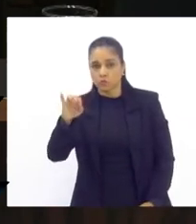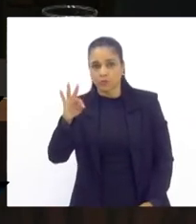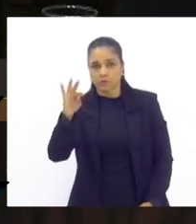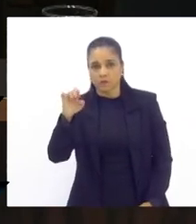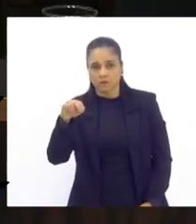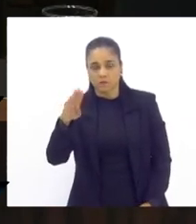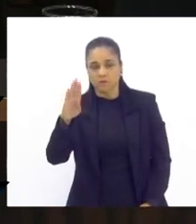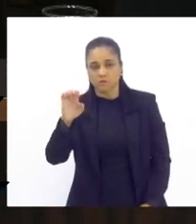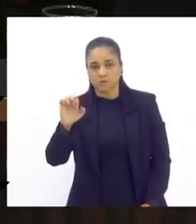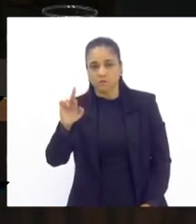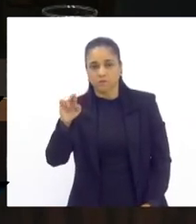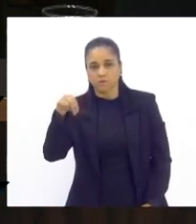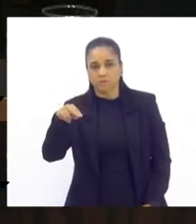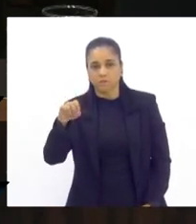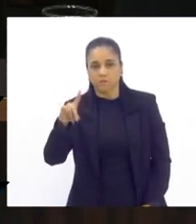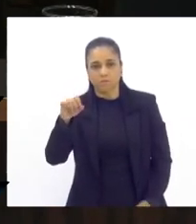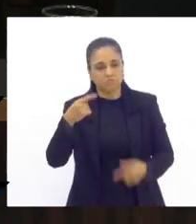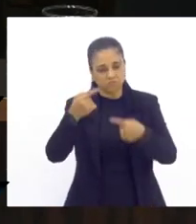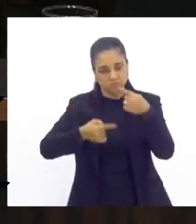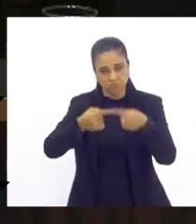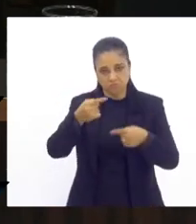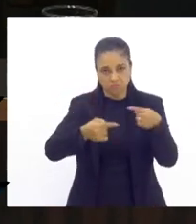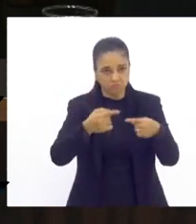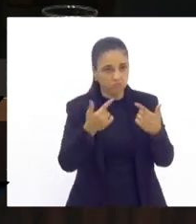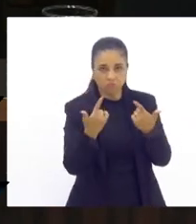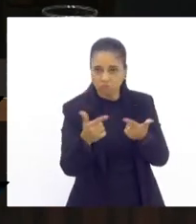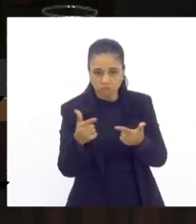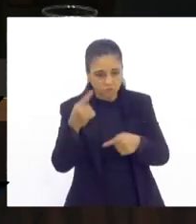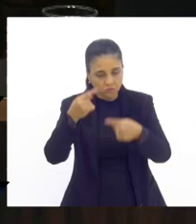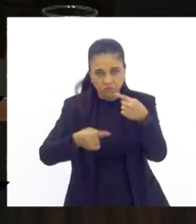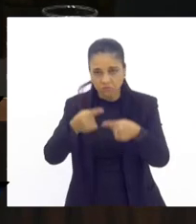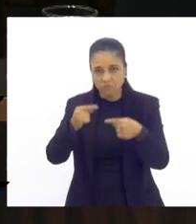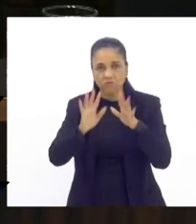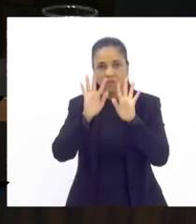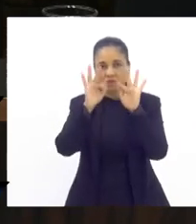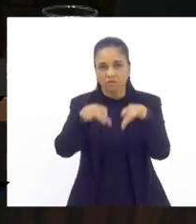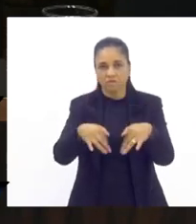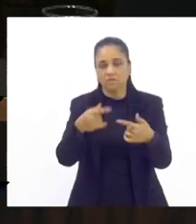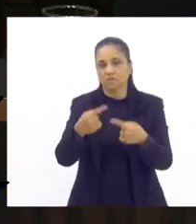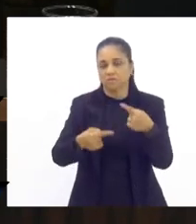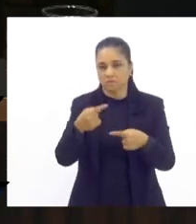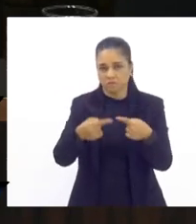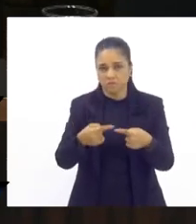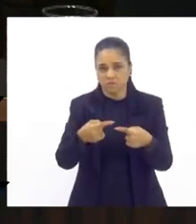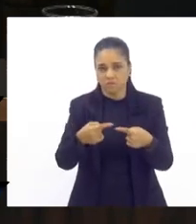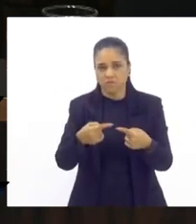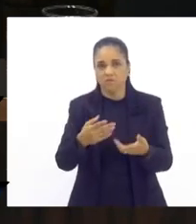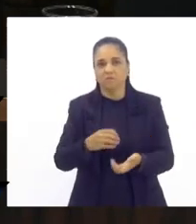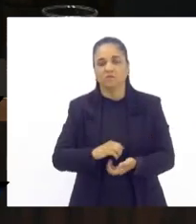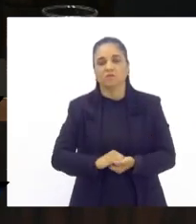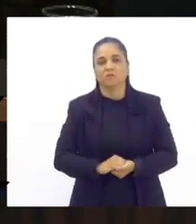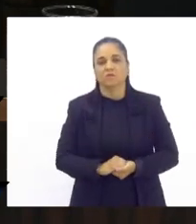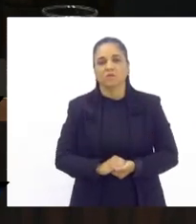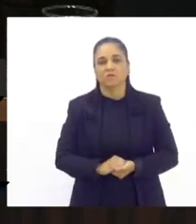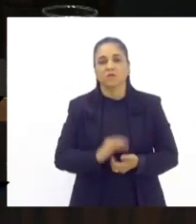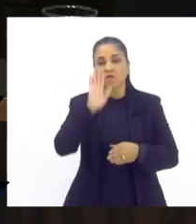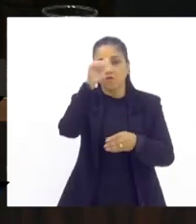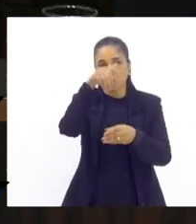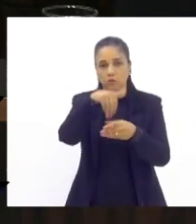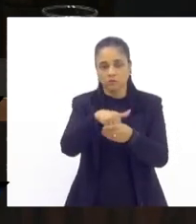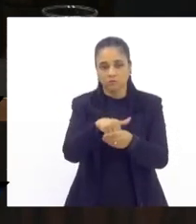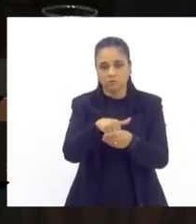discussão. Não havendo com quem queira discutir. Encerrada a discussão. Em